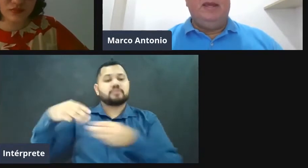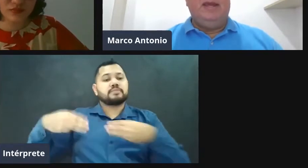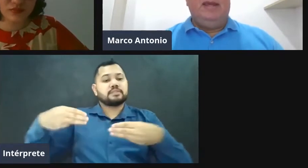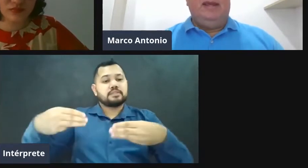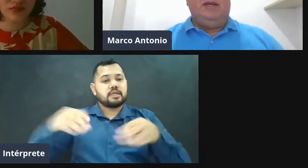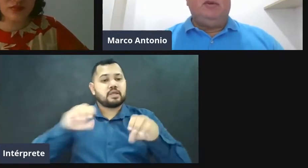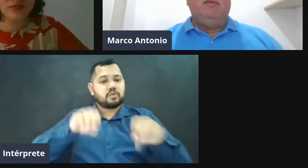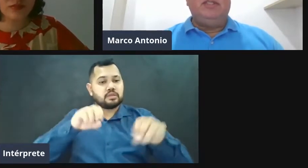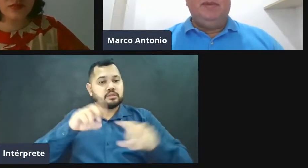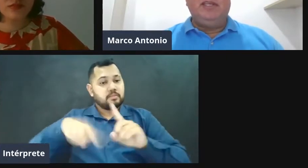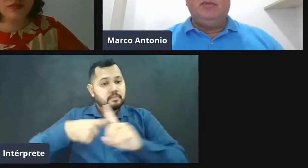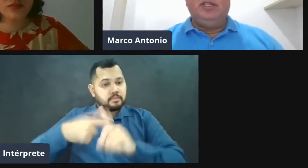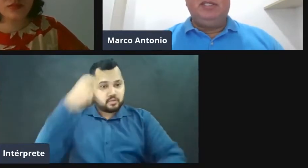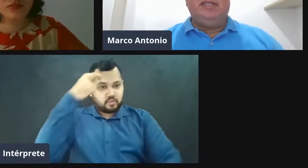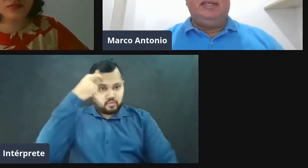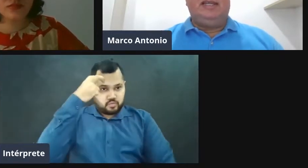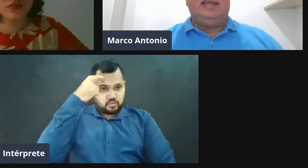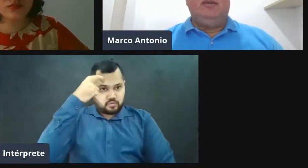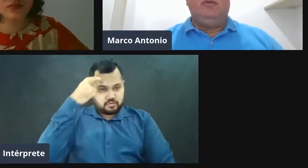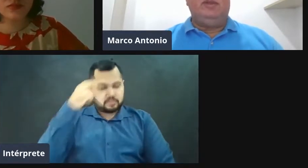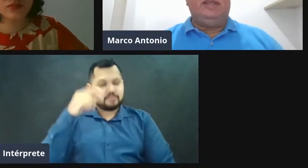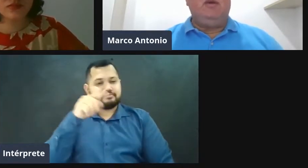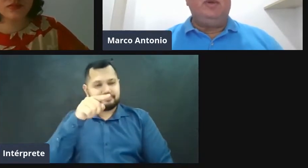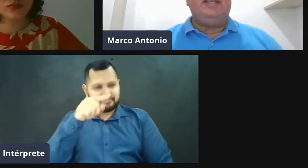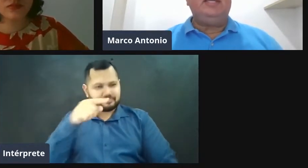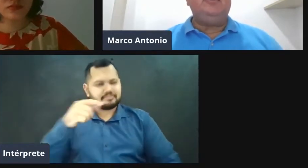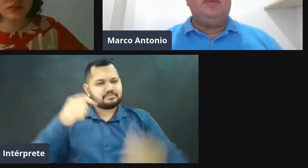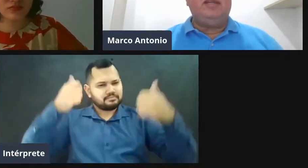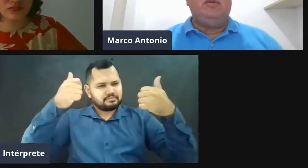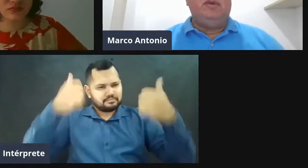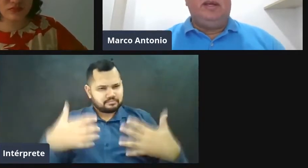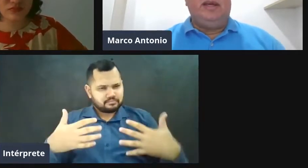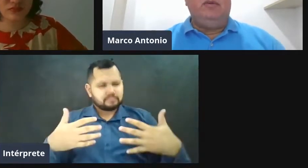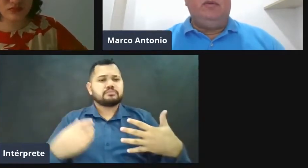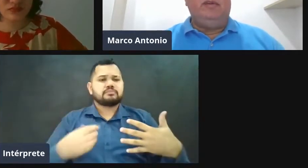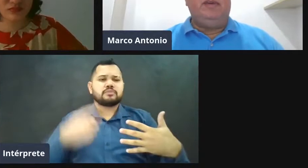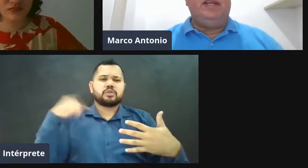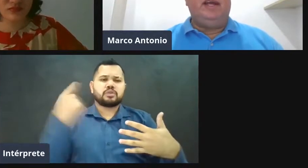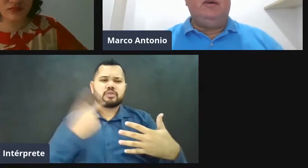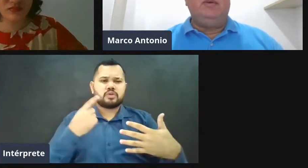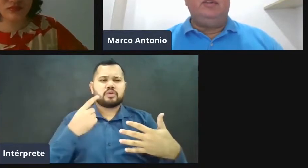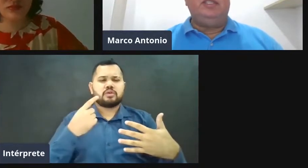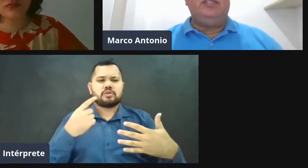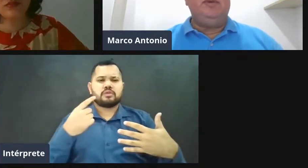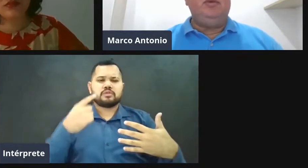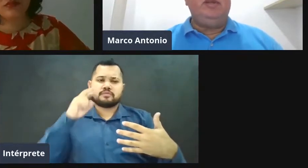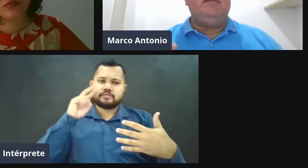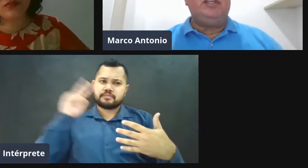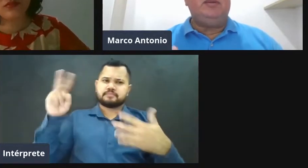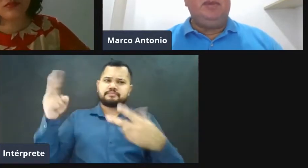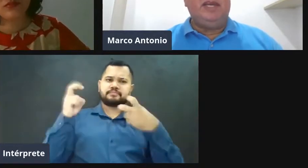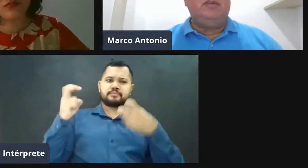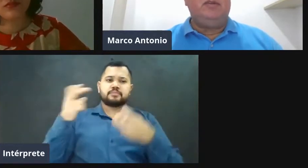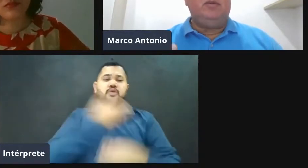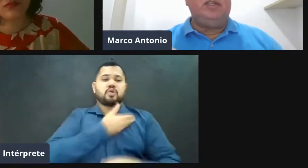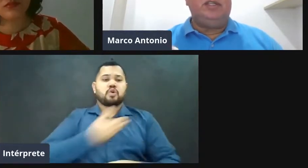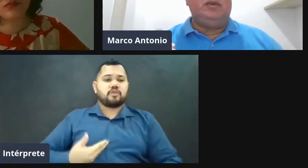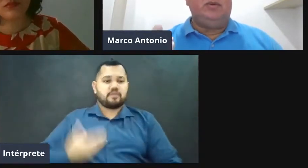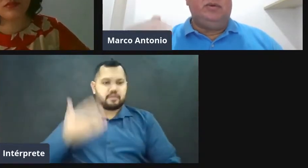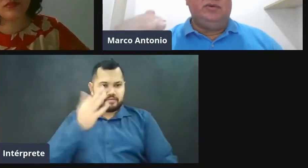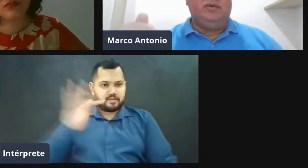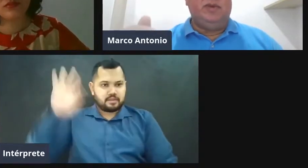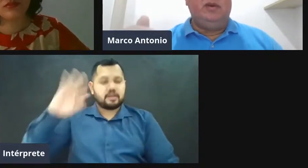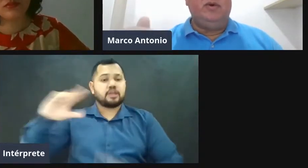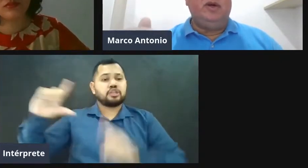Cultura. Mas, como você mesmo disse, tem um entendimento do governo federal de diminuir investimentos